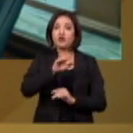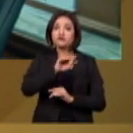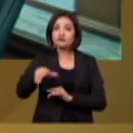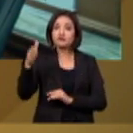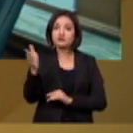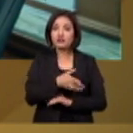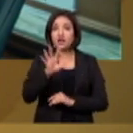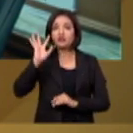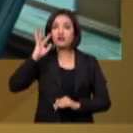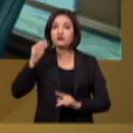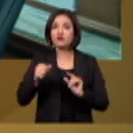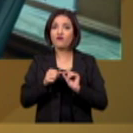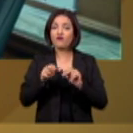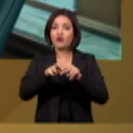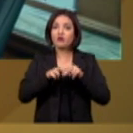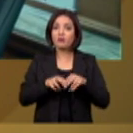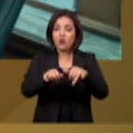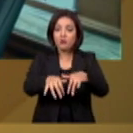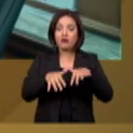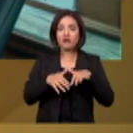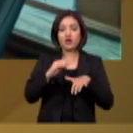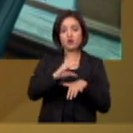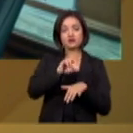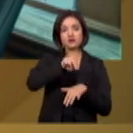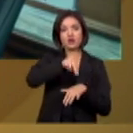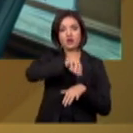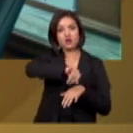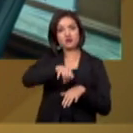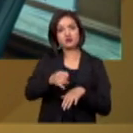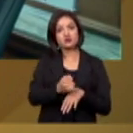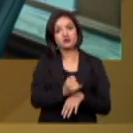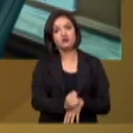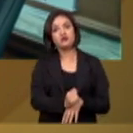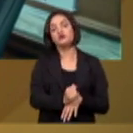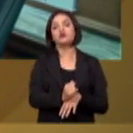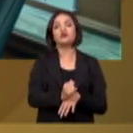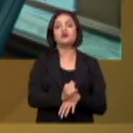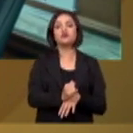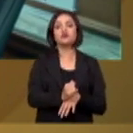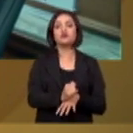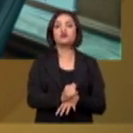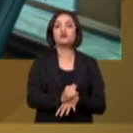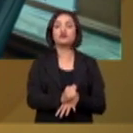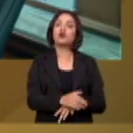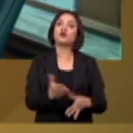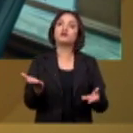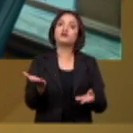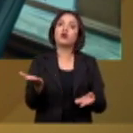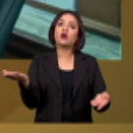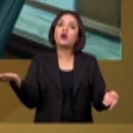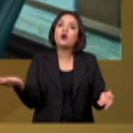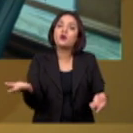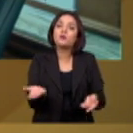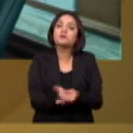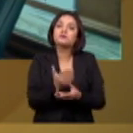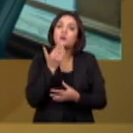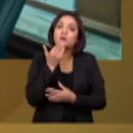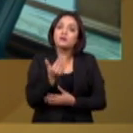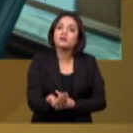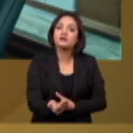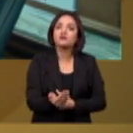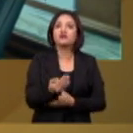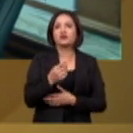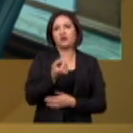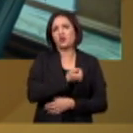proferida pelo plenário do conselho nacional de justiça nos autos do pedido de providências e aí ao